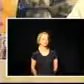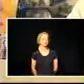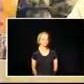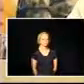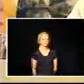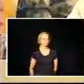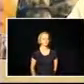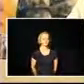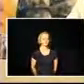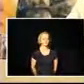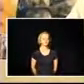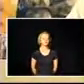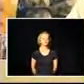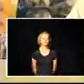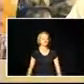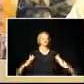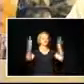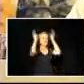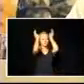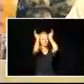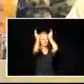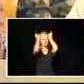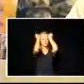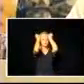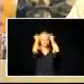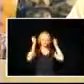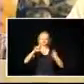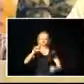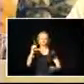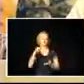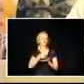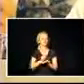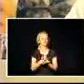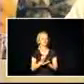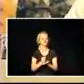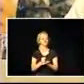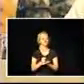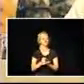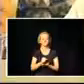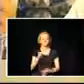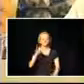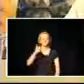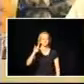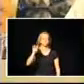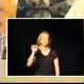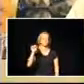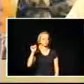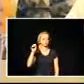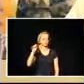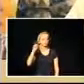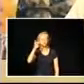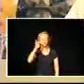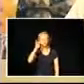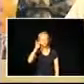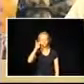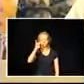Nunes. Pastor, Luizinho, Luiz. Digão, Salvador, já falei? Digão, Salvador, não. João